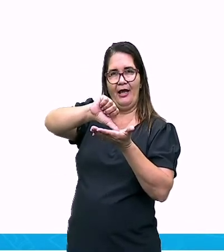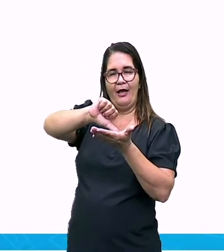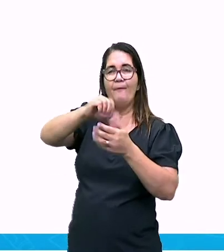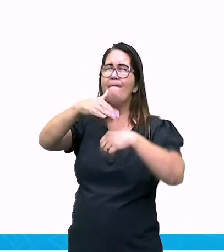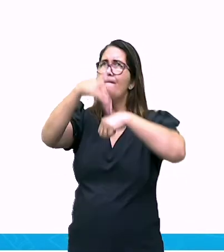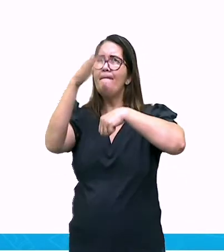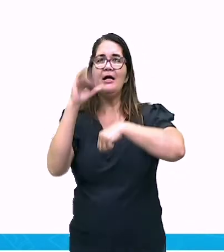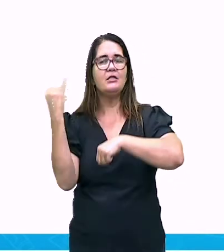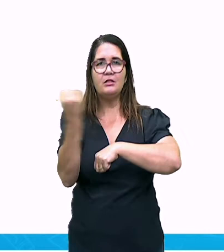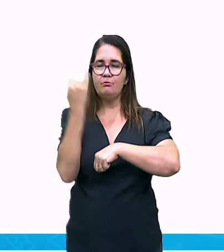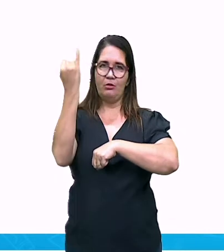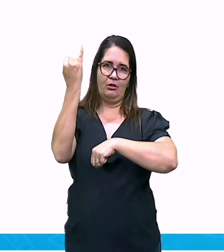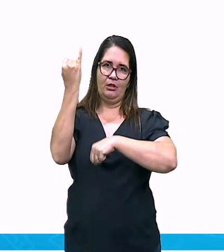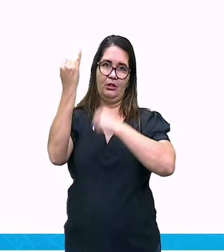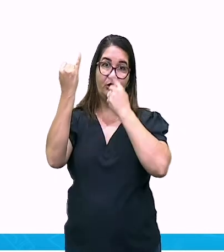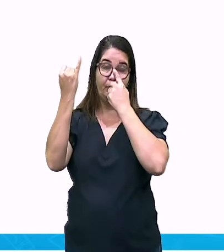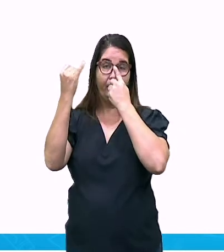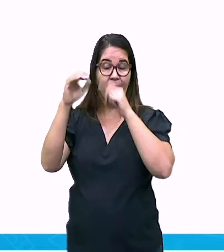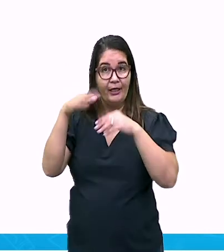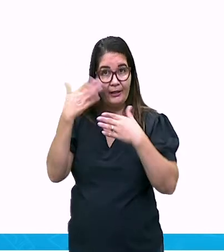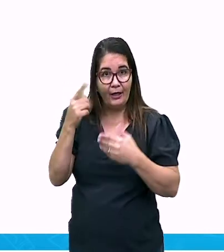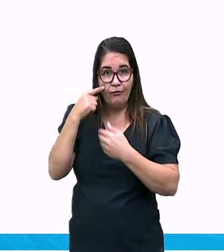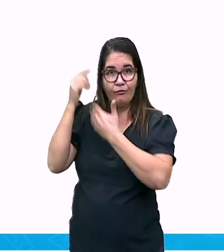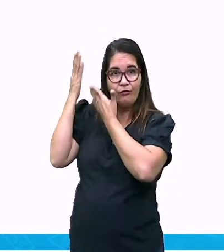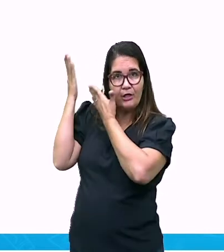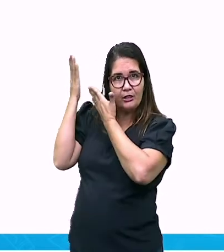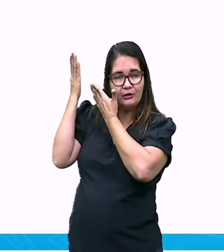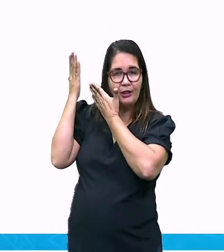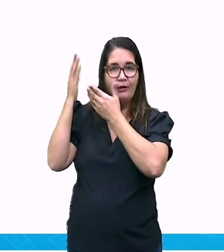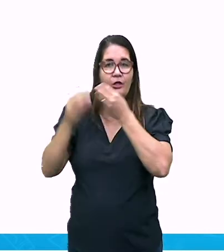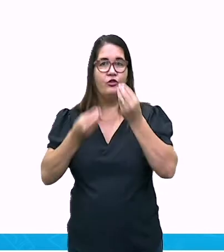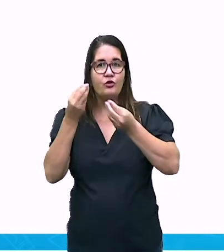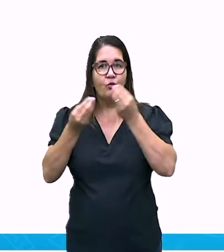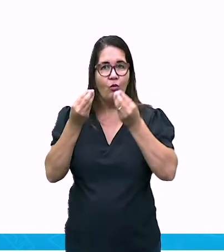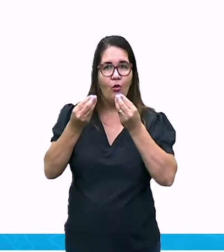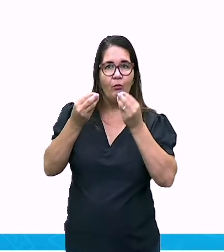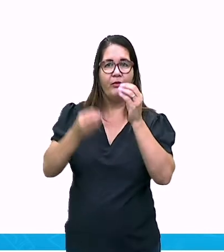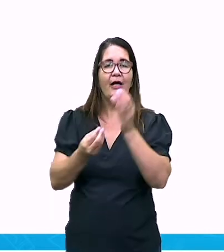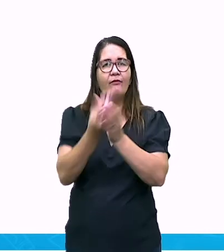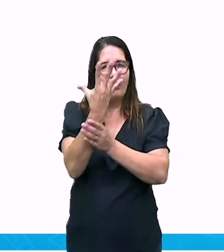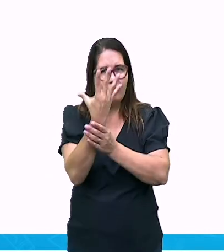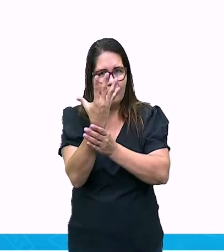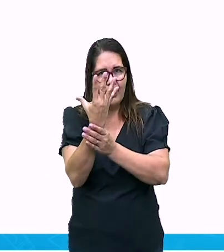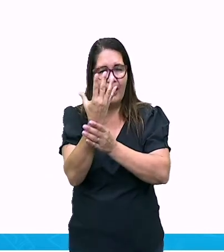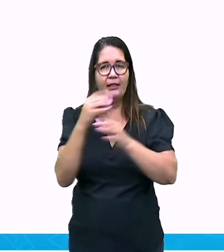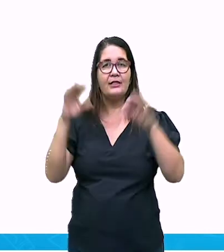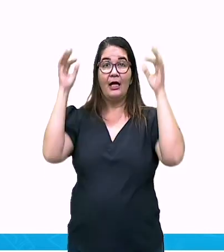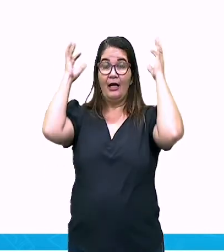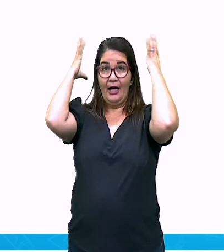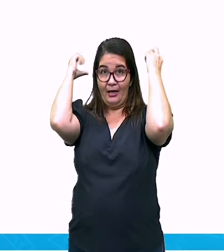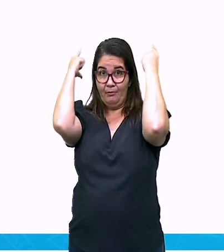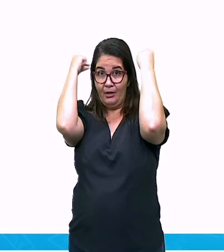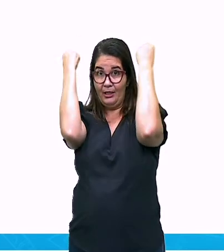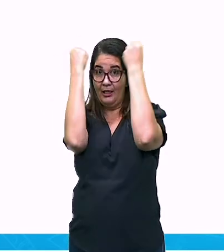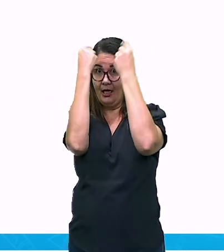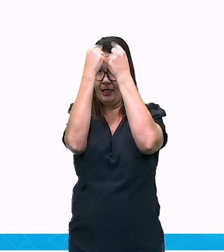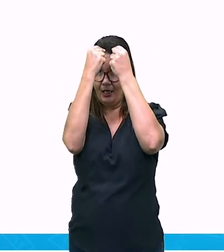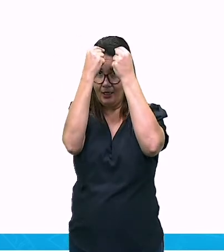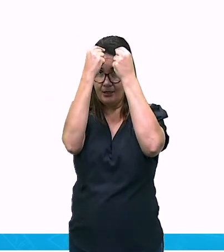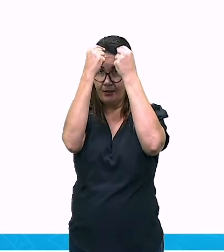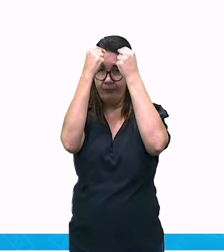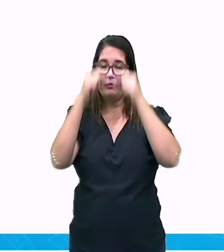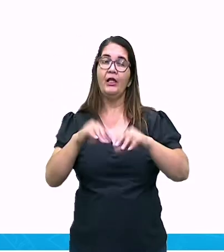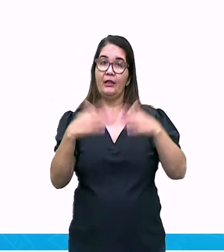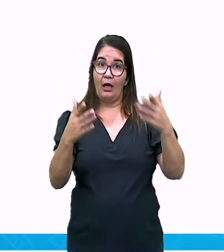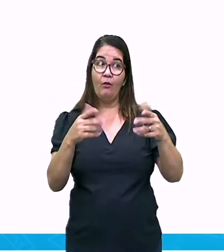regiões banhadas pelo mar Mediterrâneo. Eram inicialmente administradas por um rei e por guerreiros